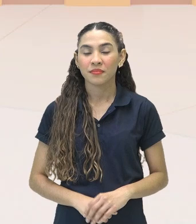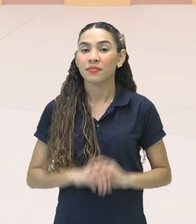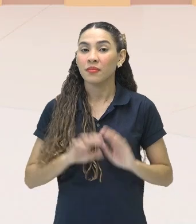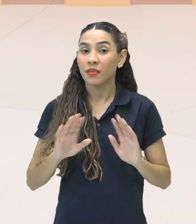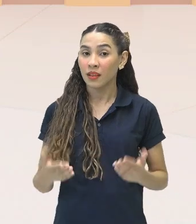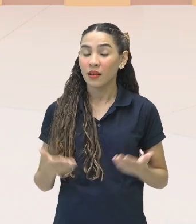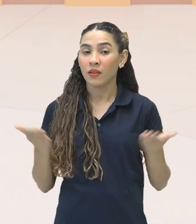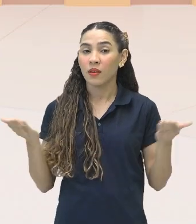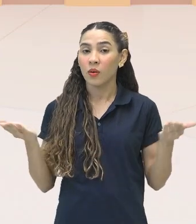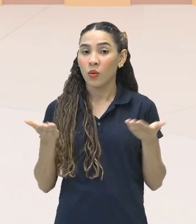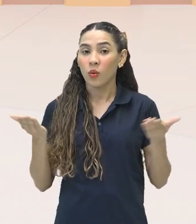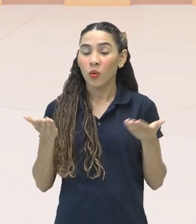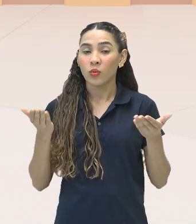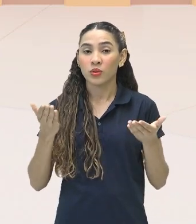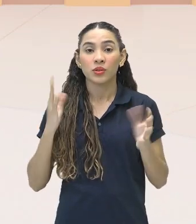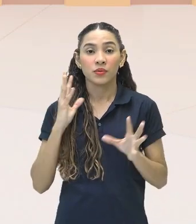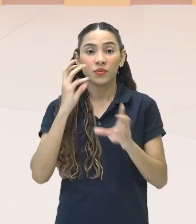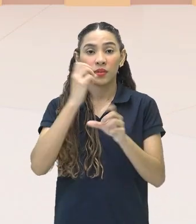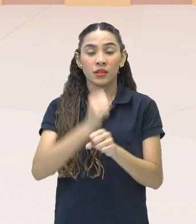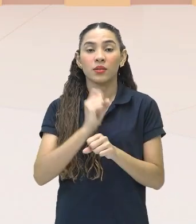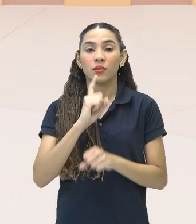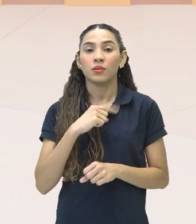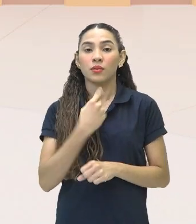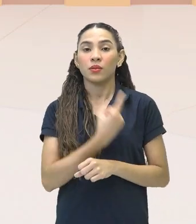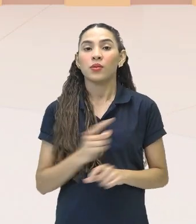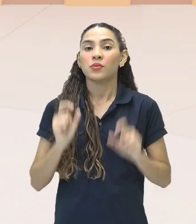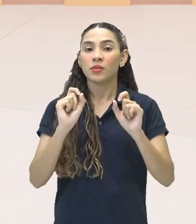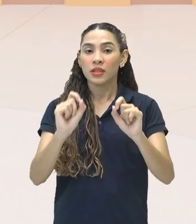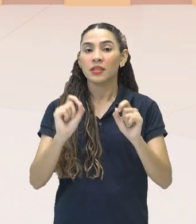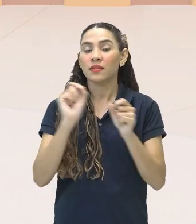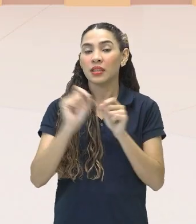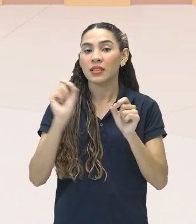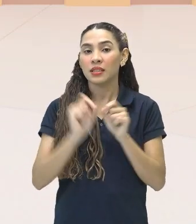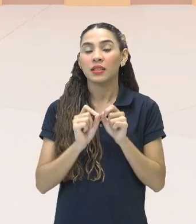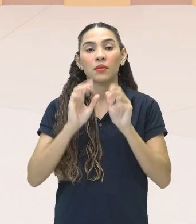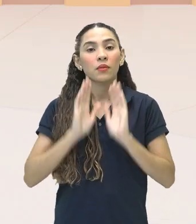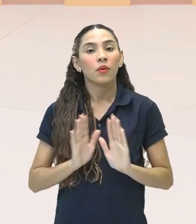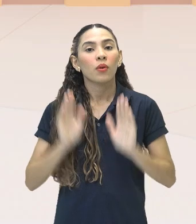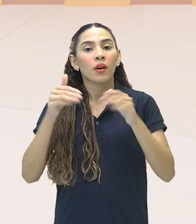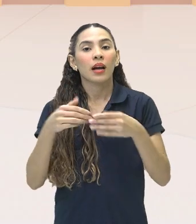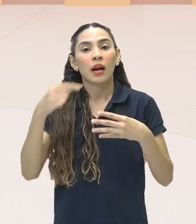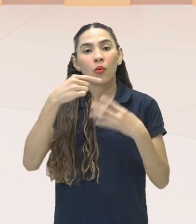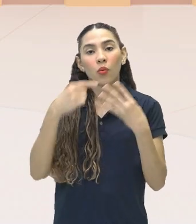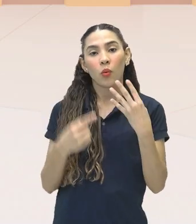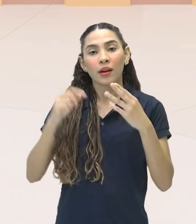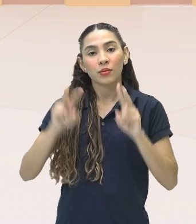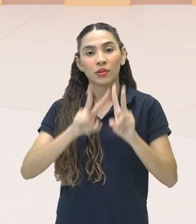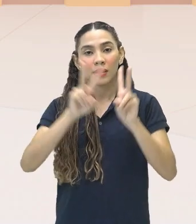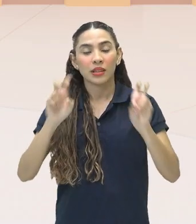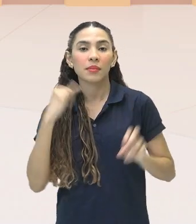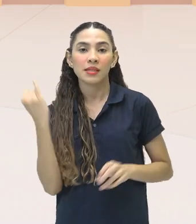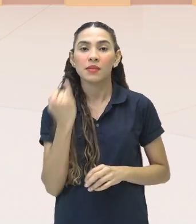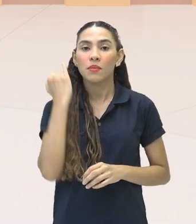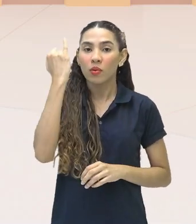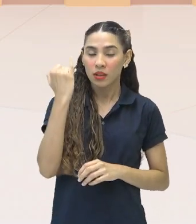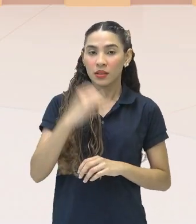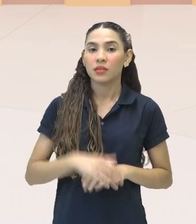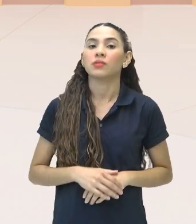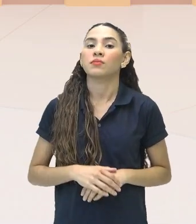E na nossa revisão, nós vamos fazer o seguinte, vamos trabalhar 4 assuntos importantes que